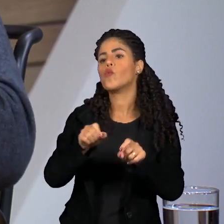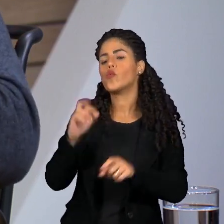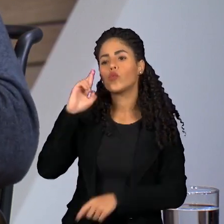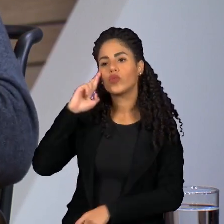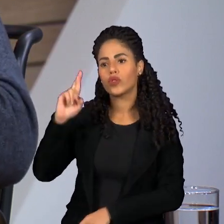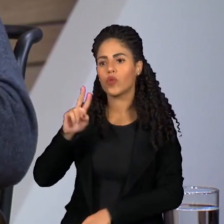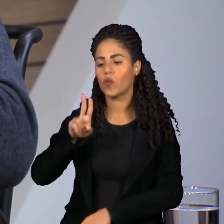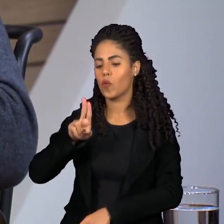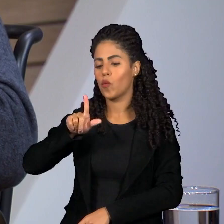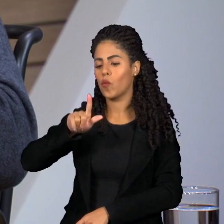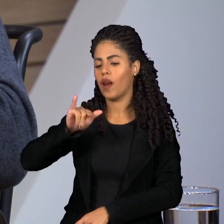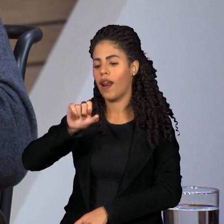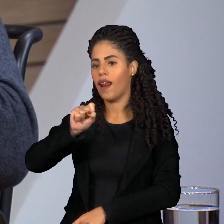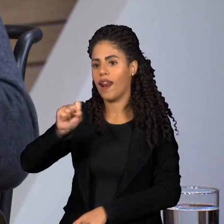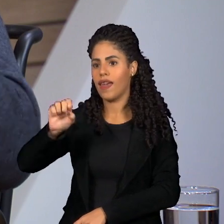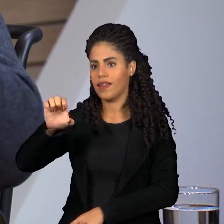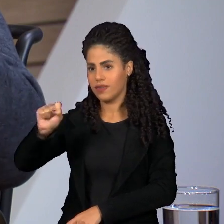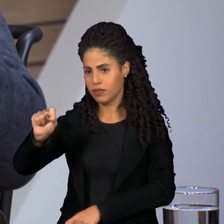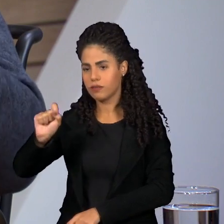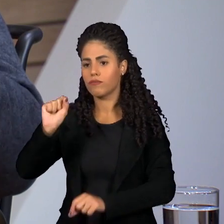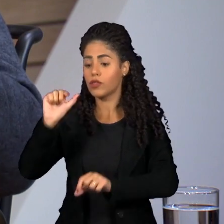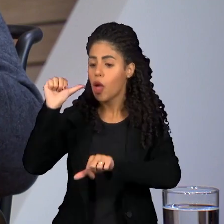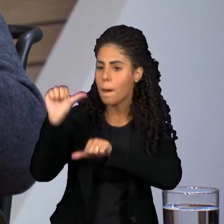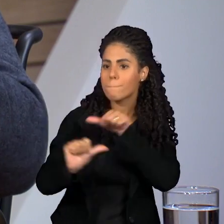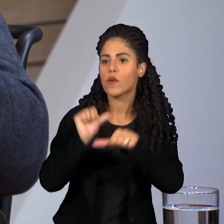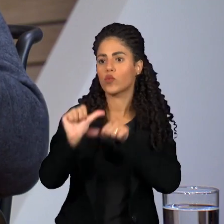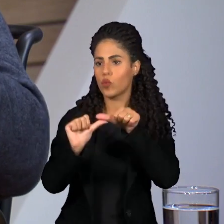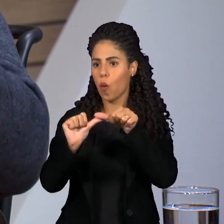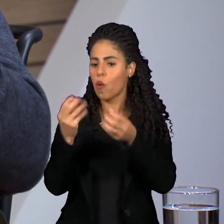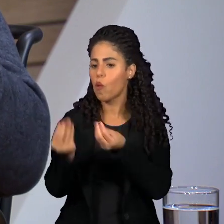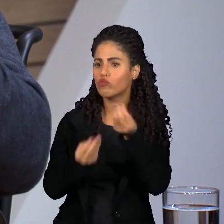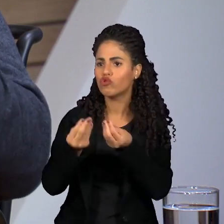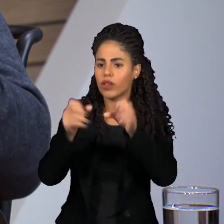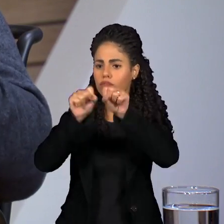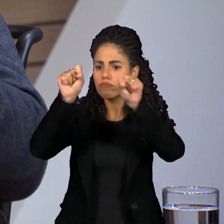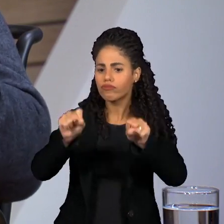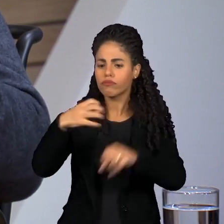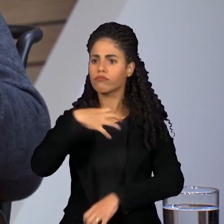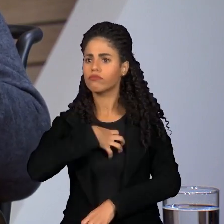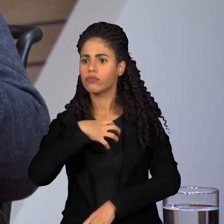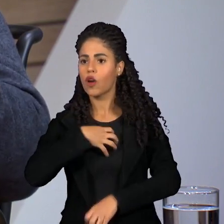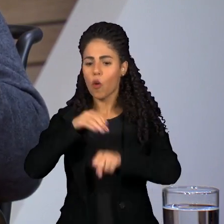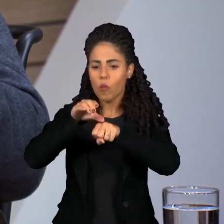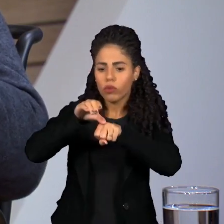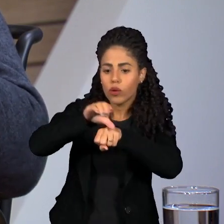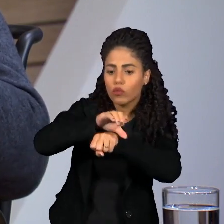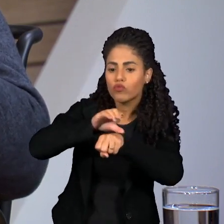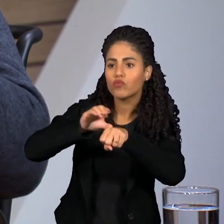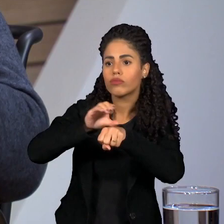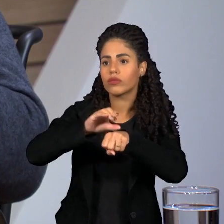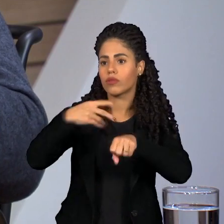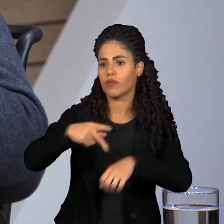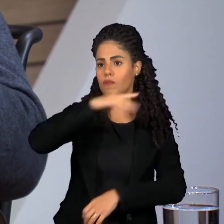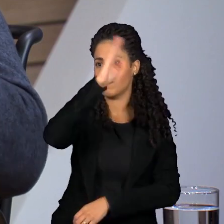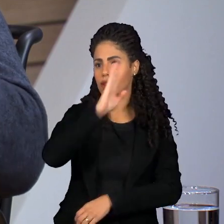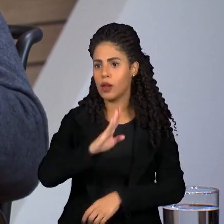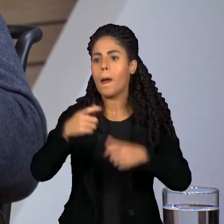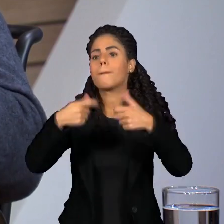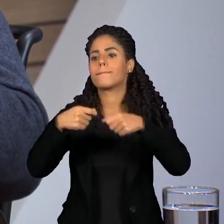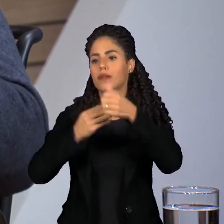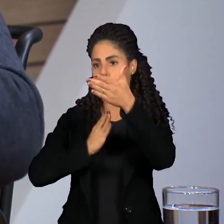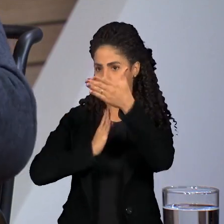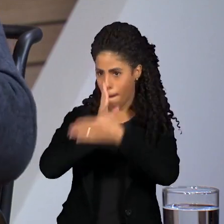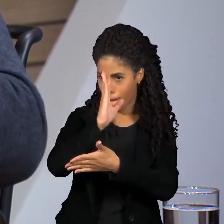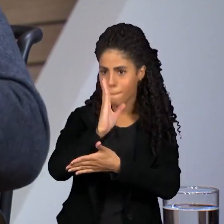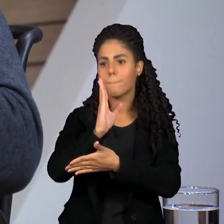votação, e aí mudou o sistema, ou seja, tudo que saísse da Constituição brasileira precisava ter aprovação do